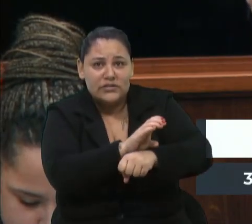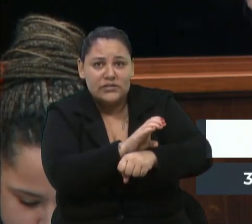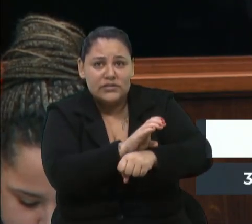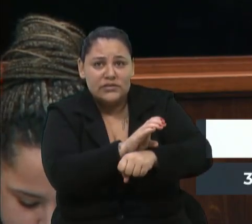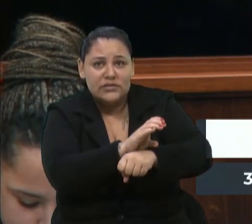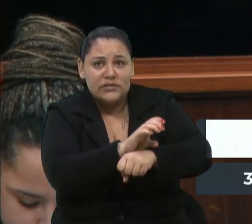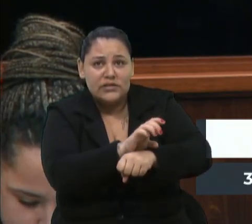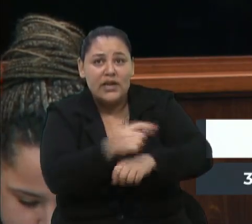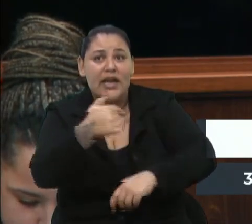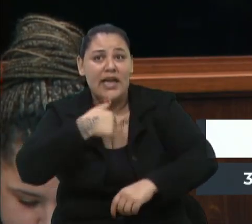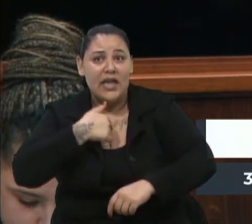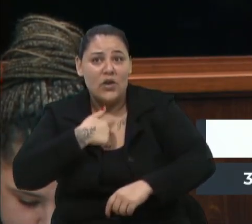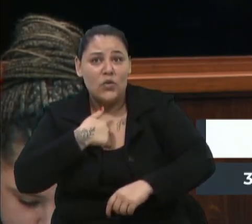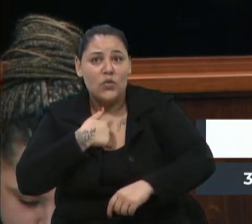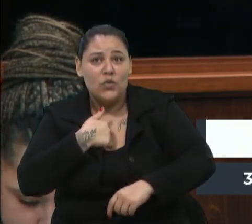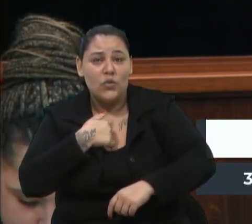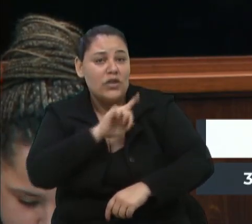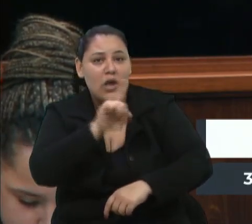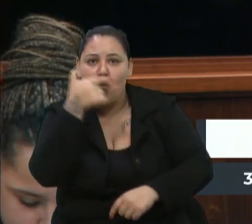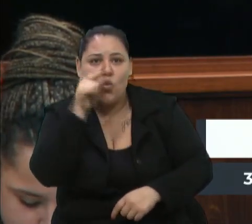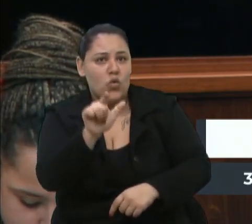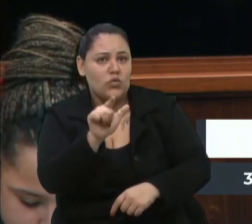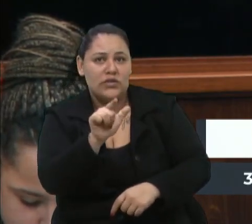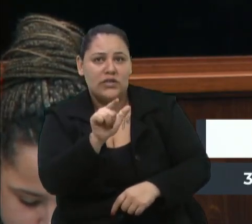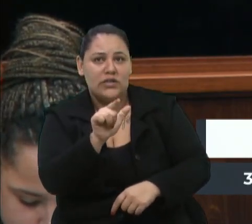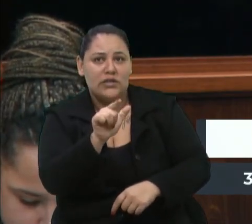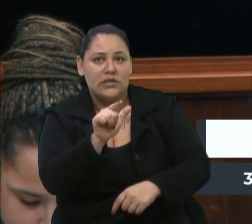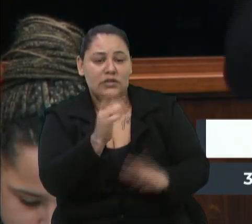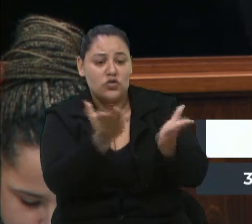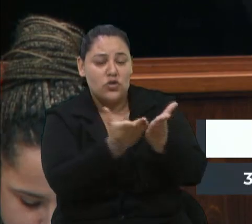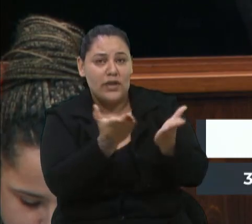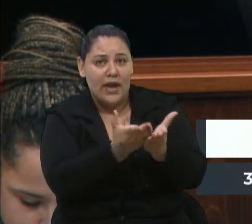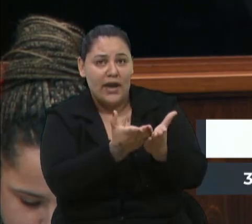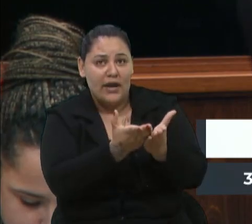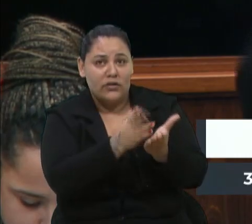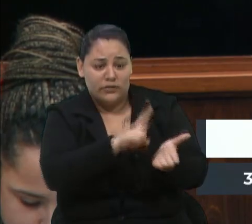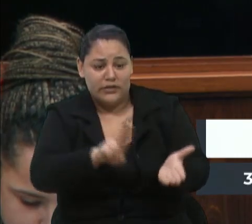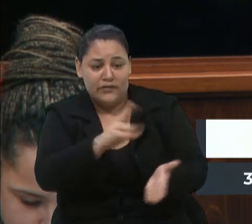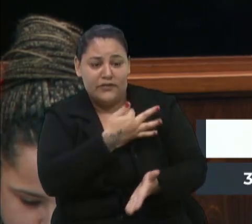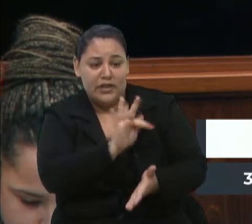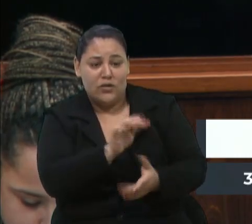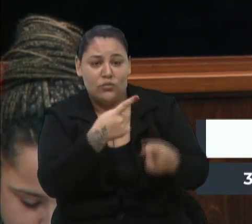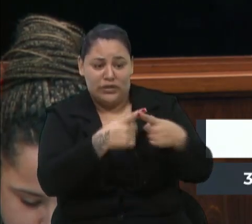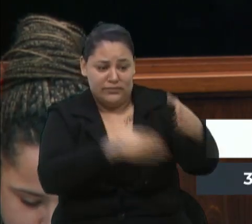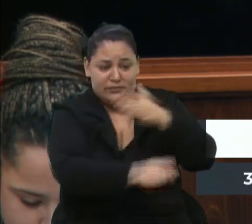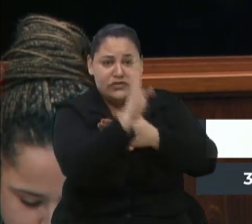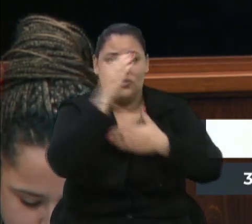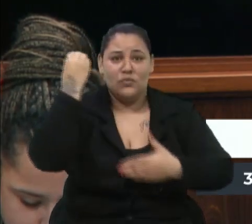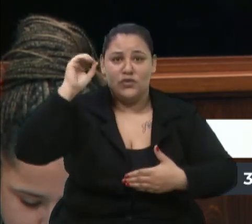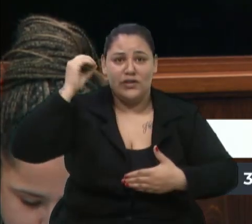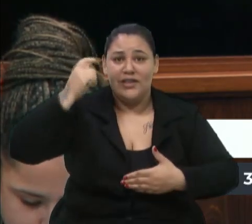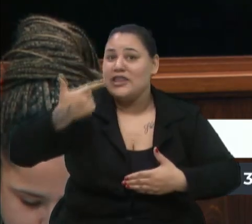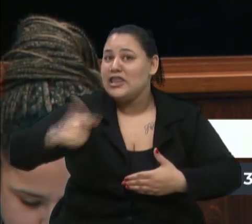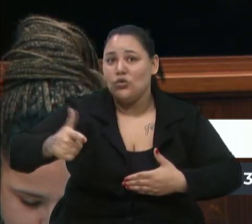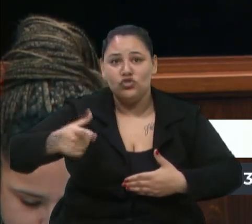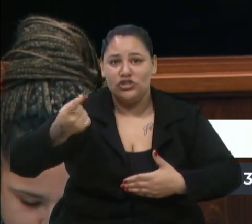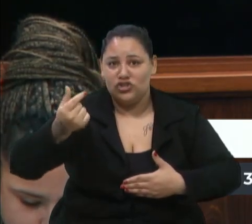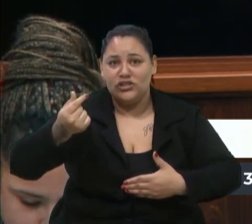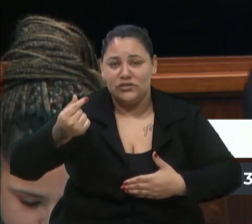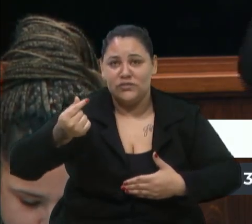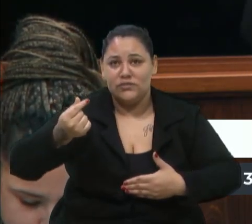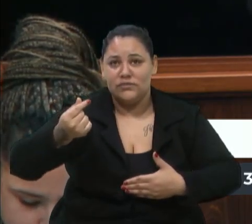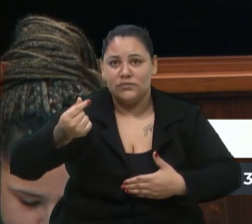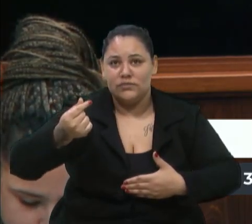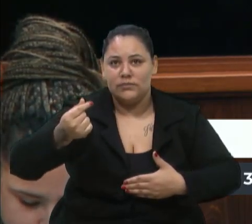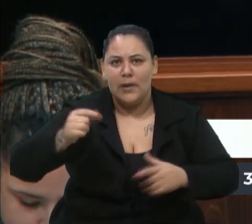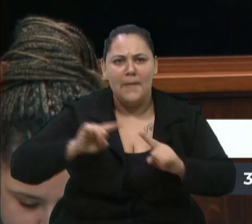dos que não conseguiu estudar na Universidade Federal, porque só tinha que ir a Porto Alegre, não tinha recursos para isso, mas